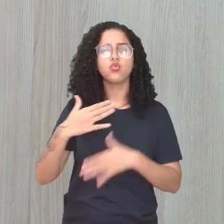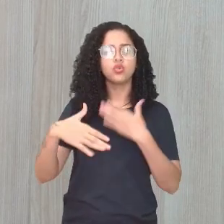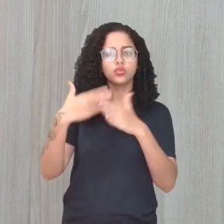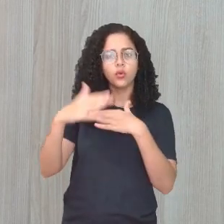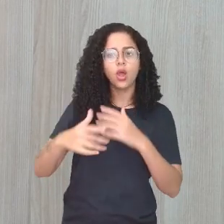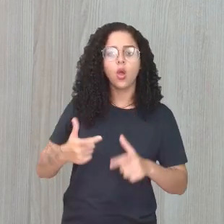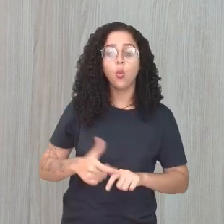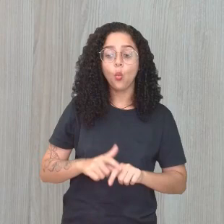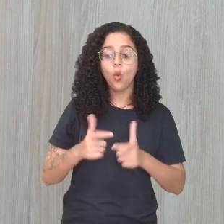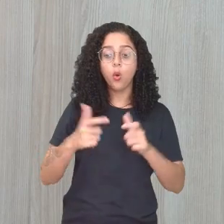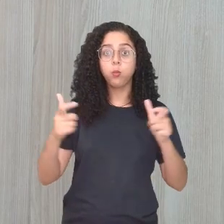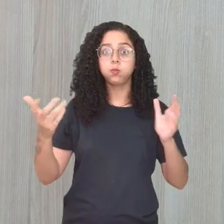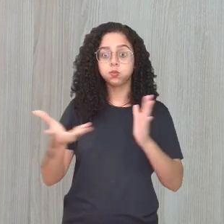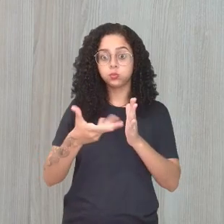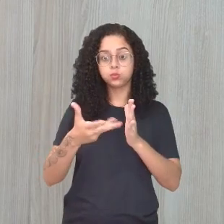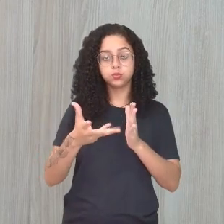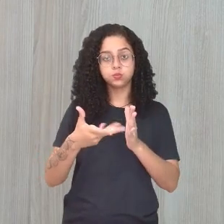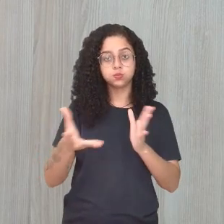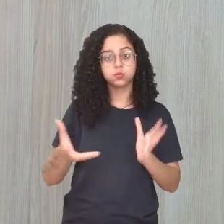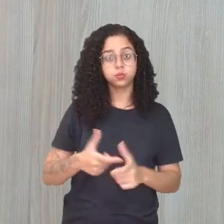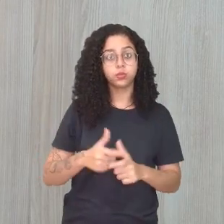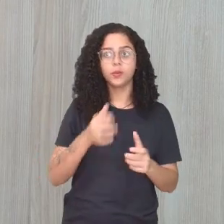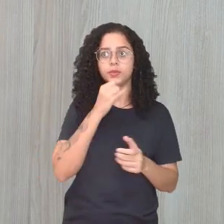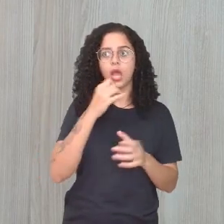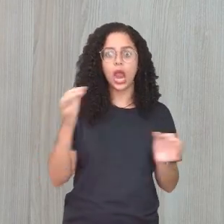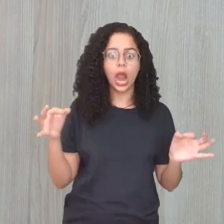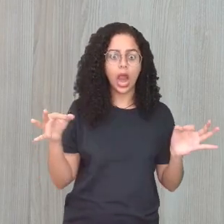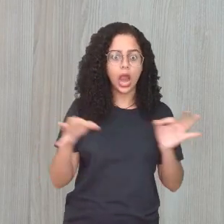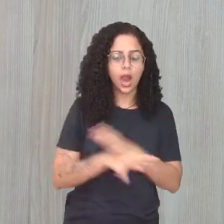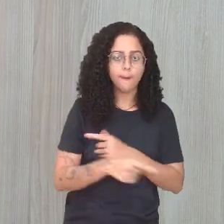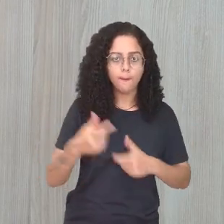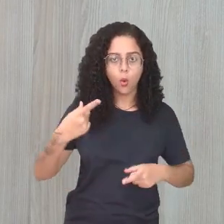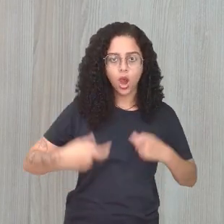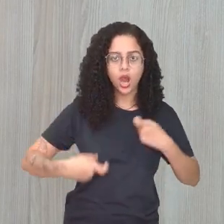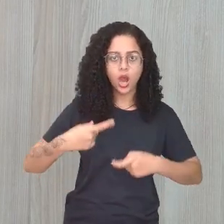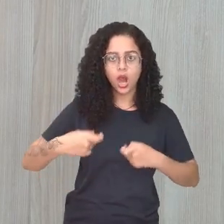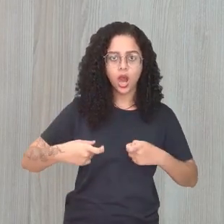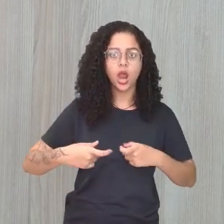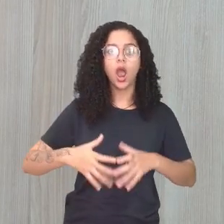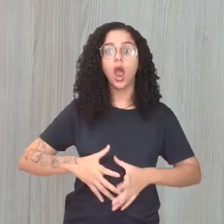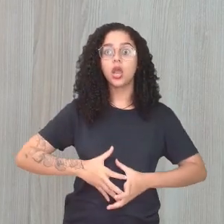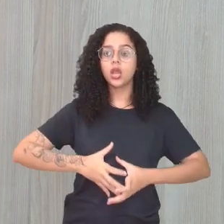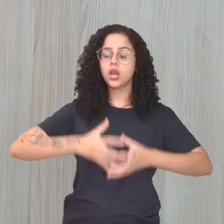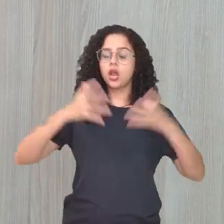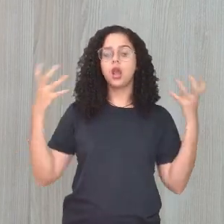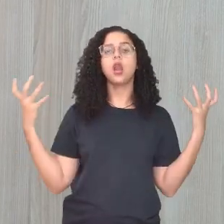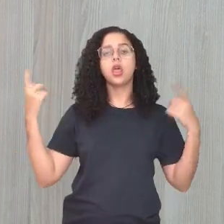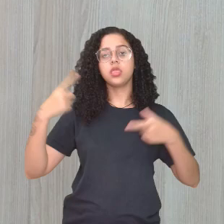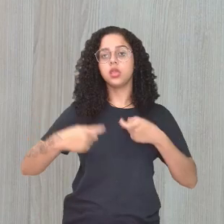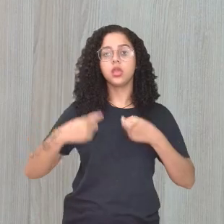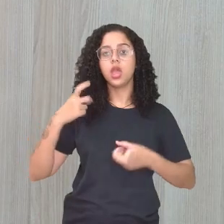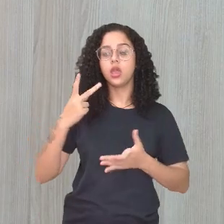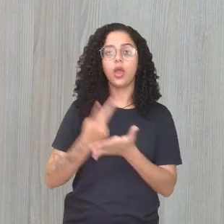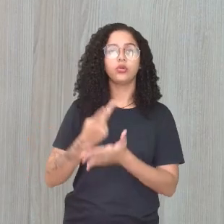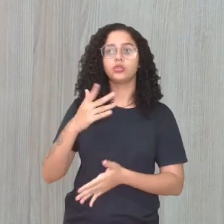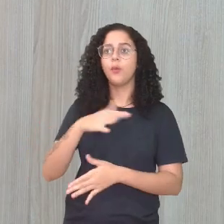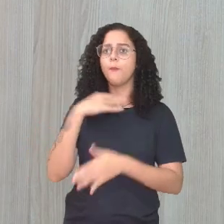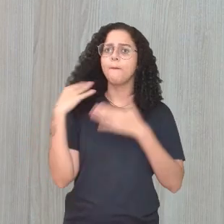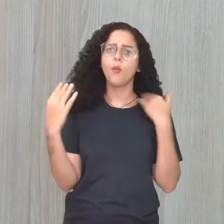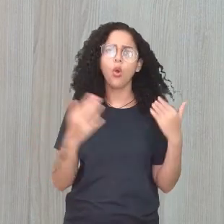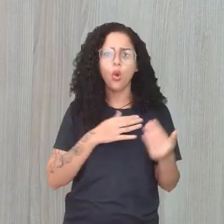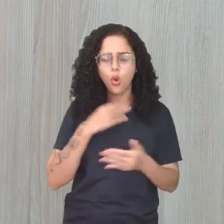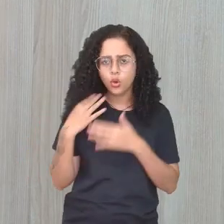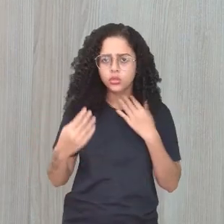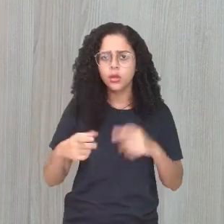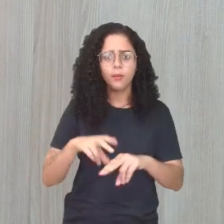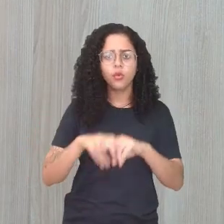o aumento da produção, né, acabou a guerra, né, a grande guerra assim, né, que causou mortes por causa do